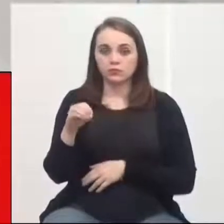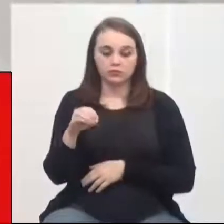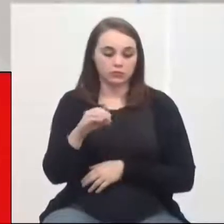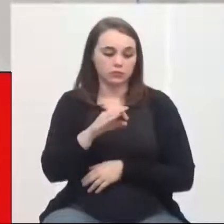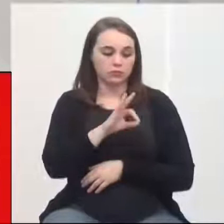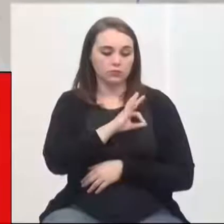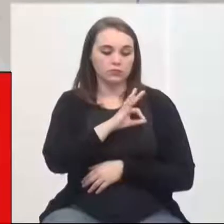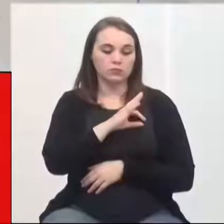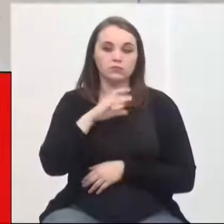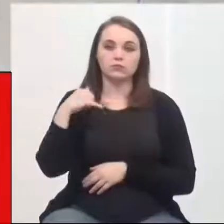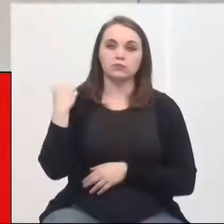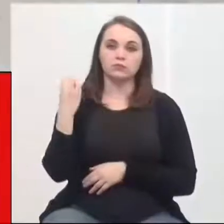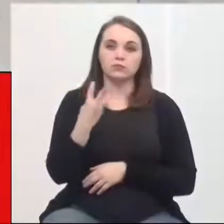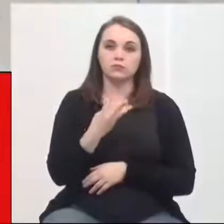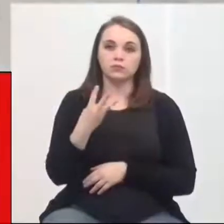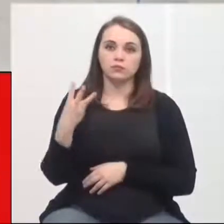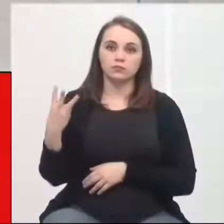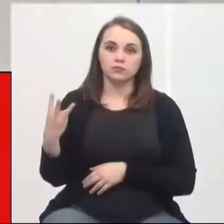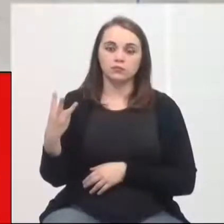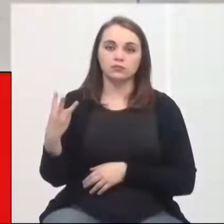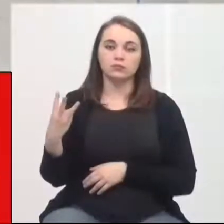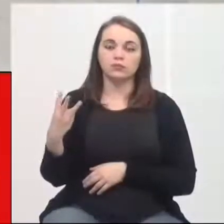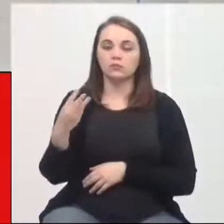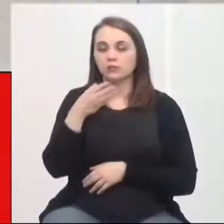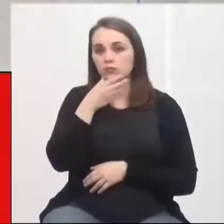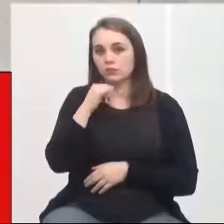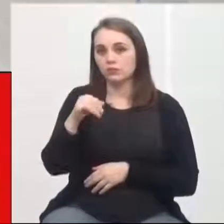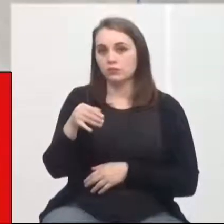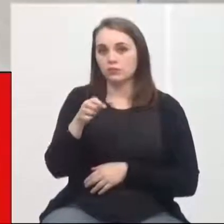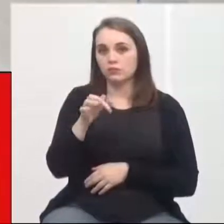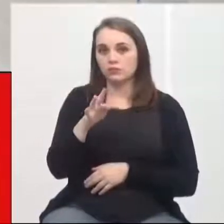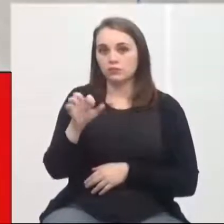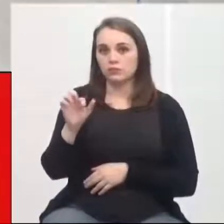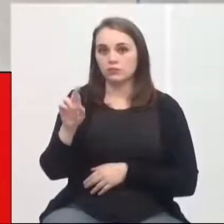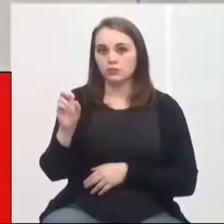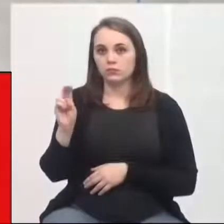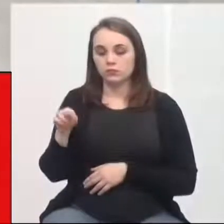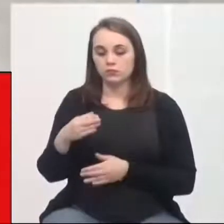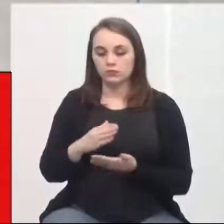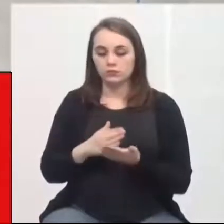33 anos, casado, pai de Ana Lee, 6 anos, ingressou na Polícia Militar em